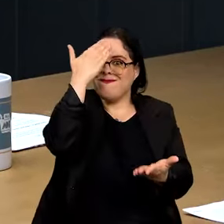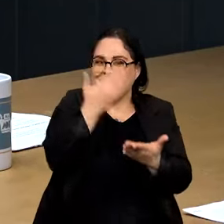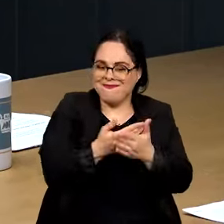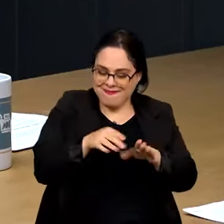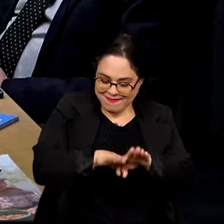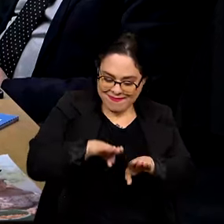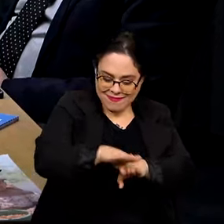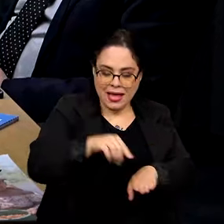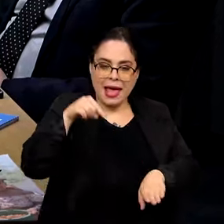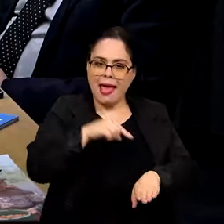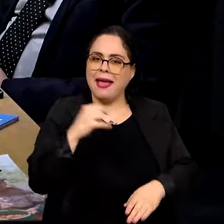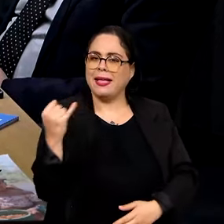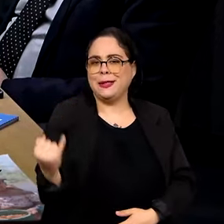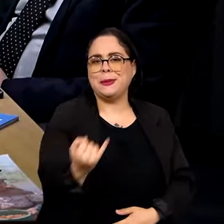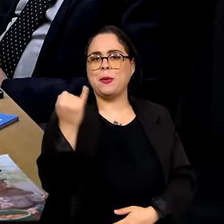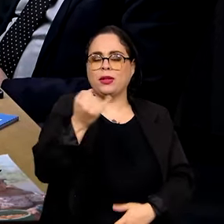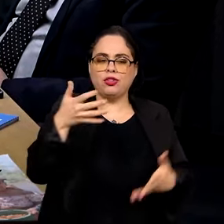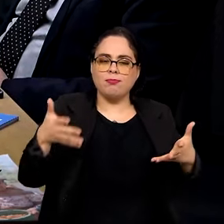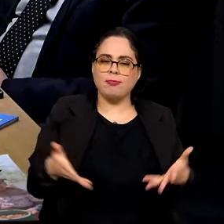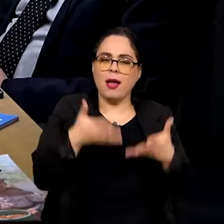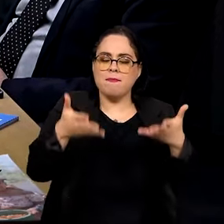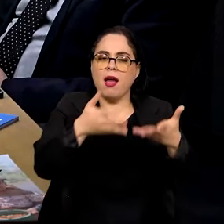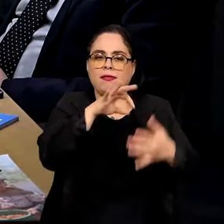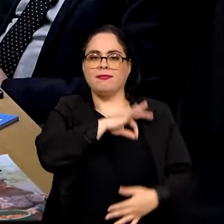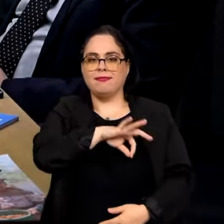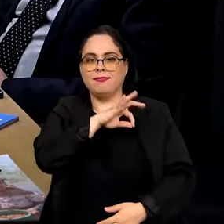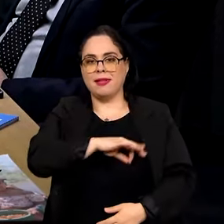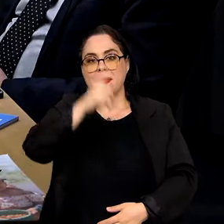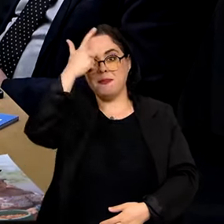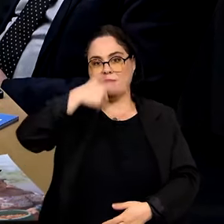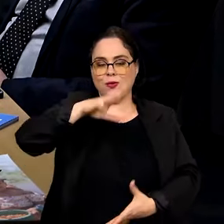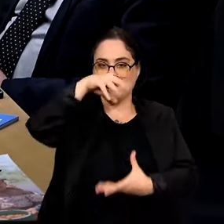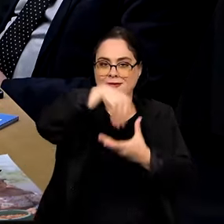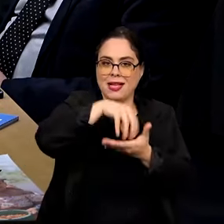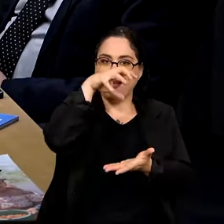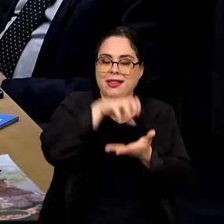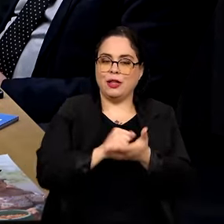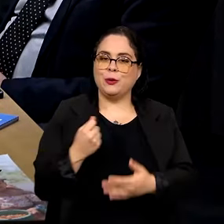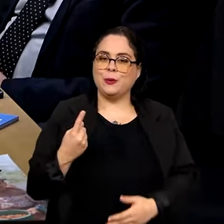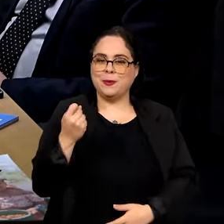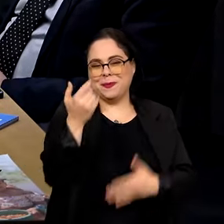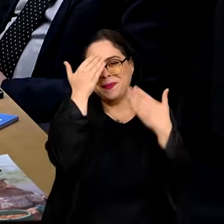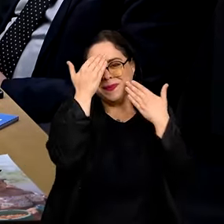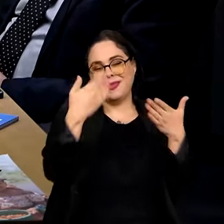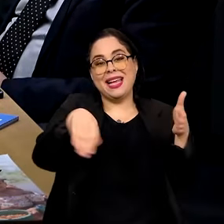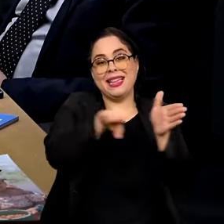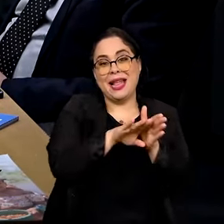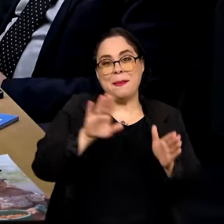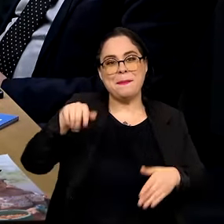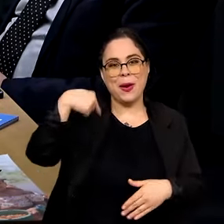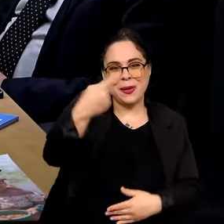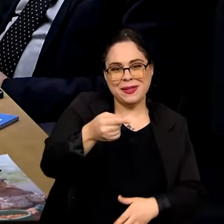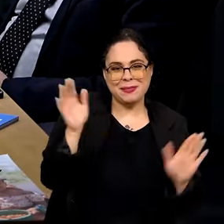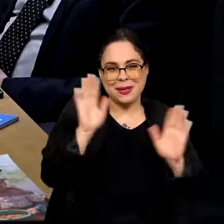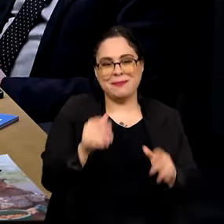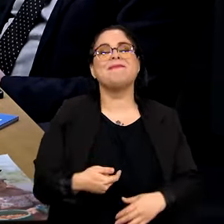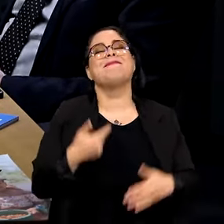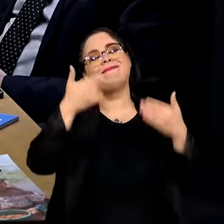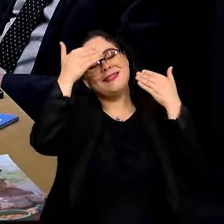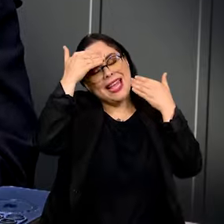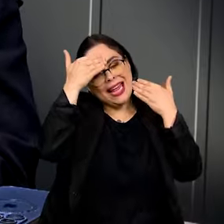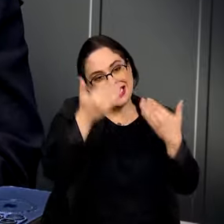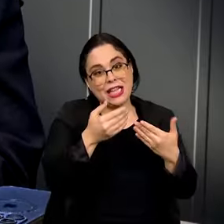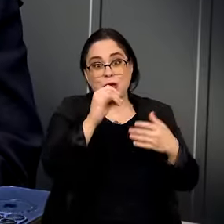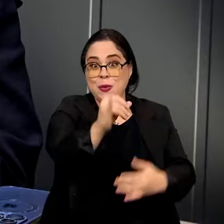passo que é essa ação tão importante para promover a geração de renda para as pessoas do cadastro único obrigada e até a próxima eu